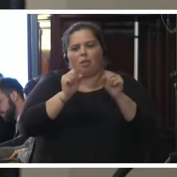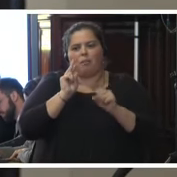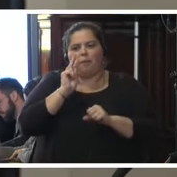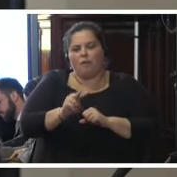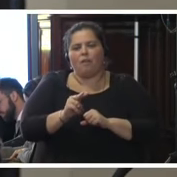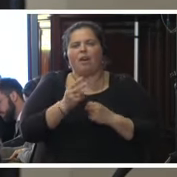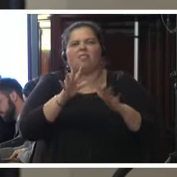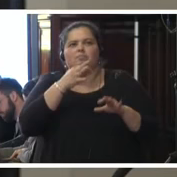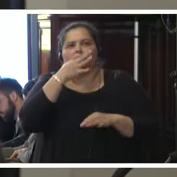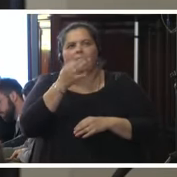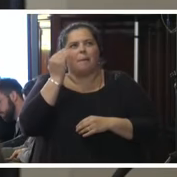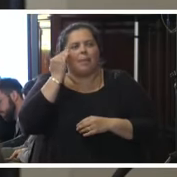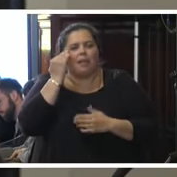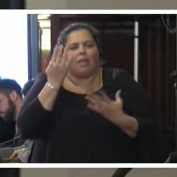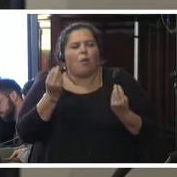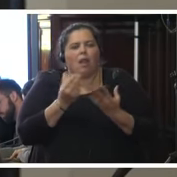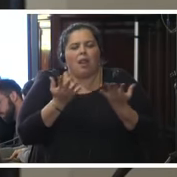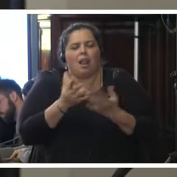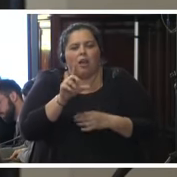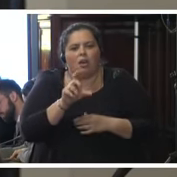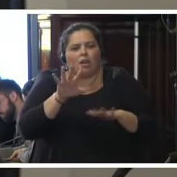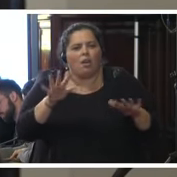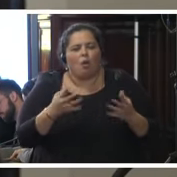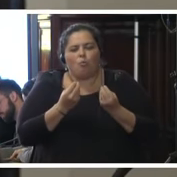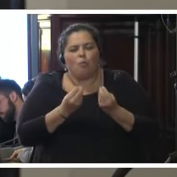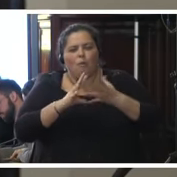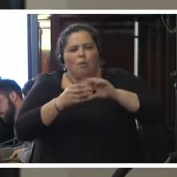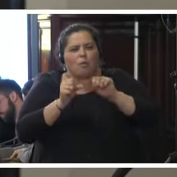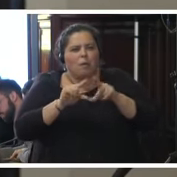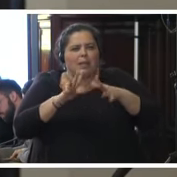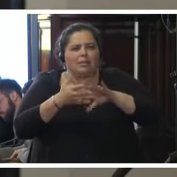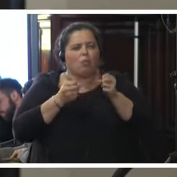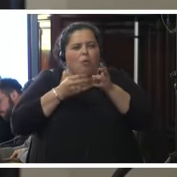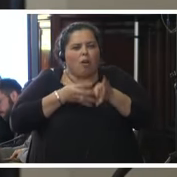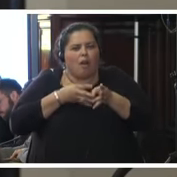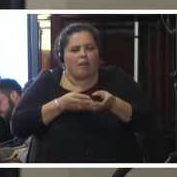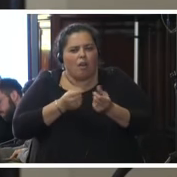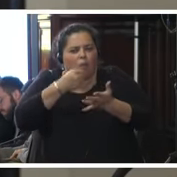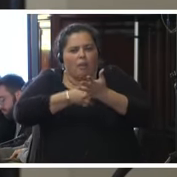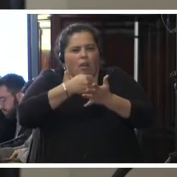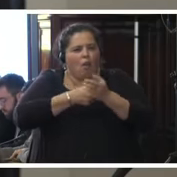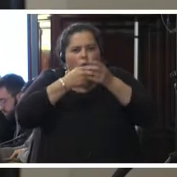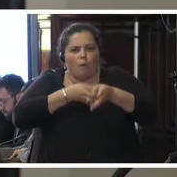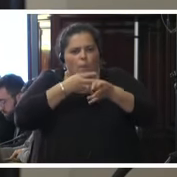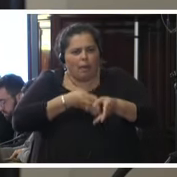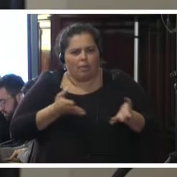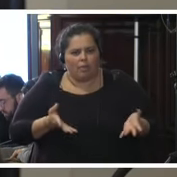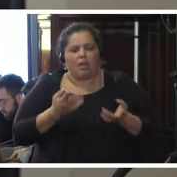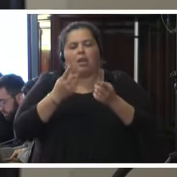lógica de guerra, uma lógica de combate, e não uma lógica